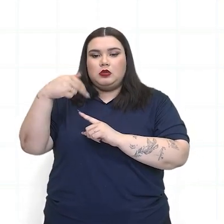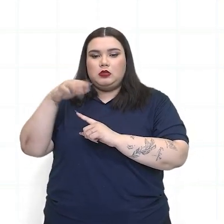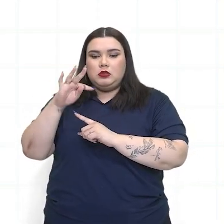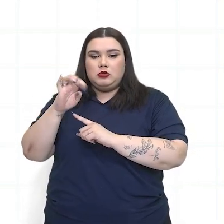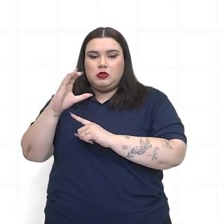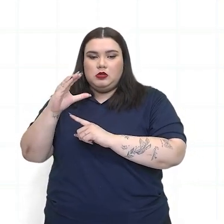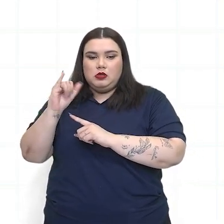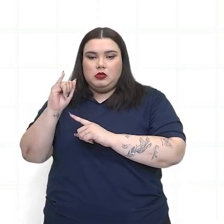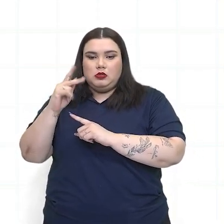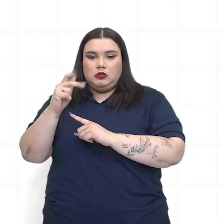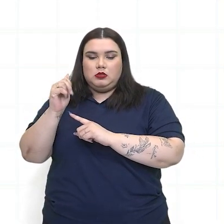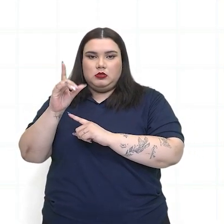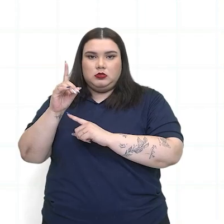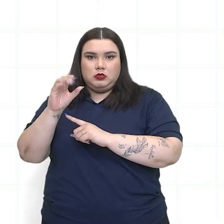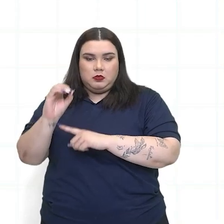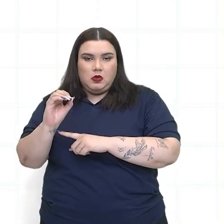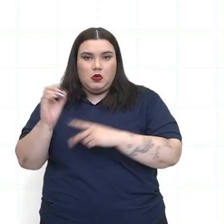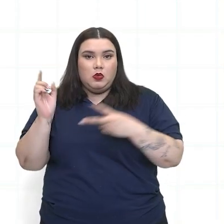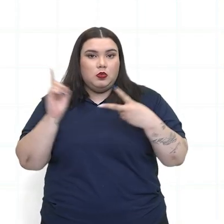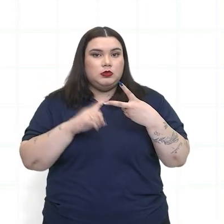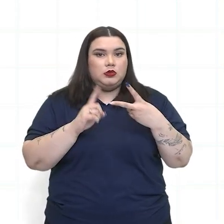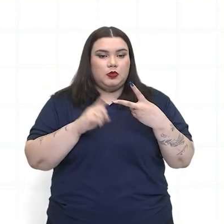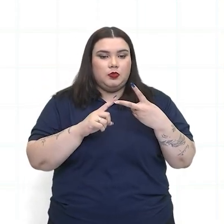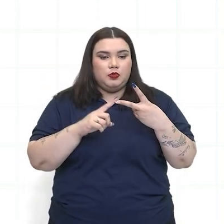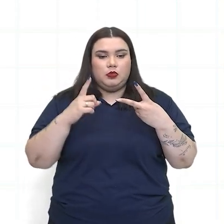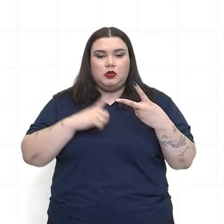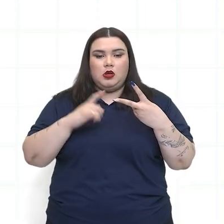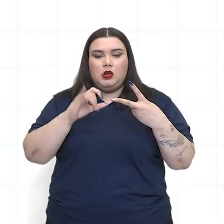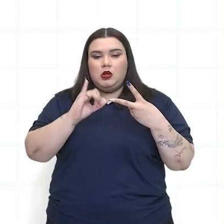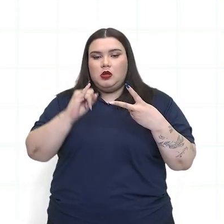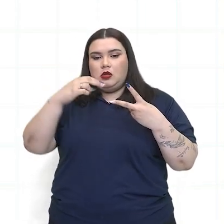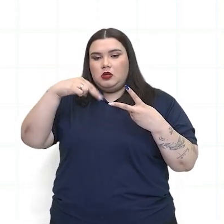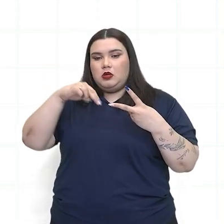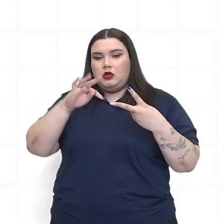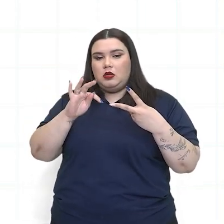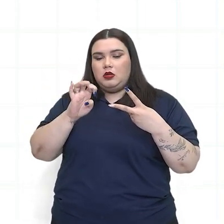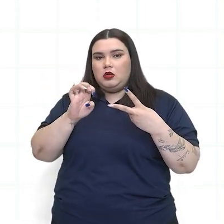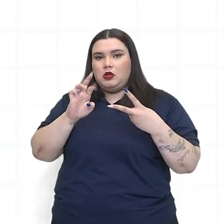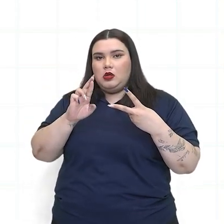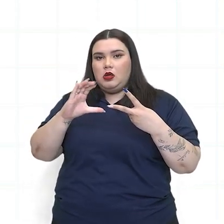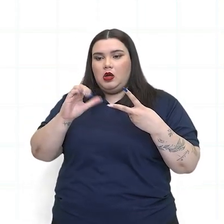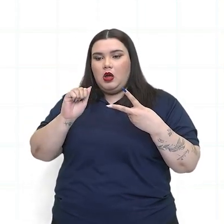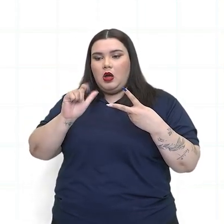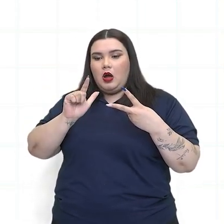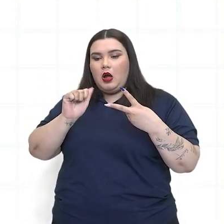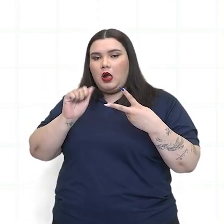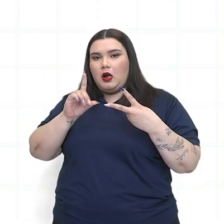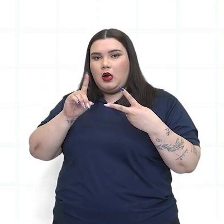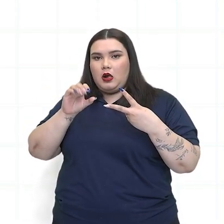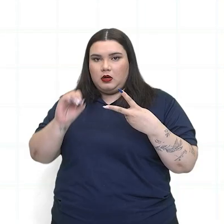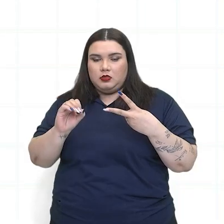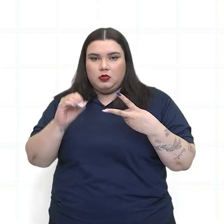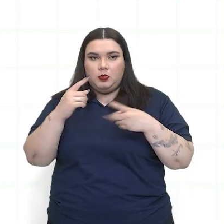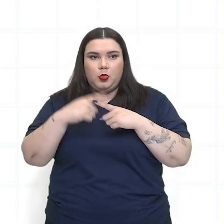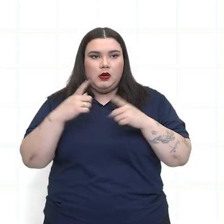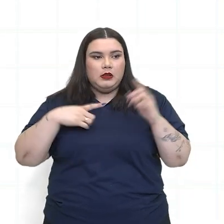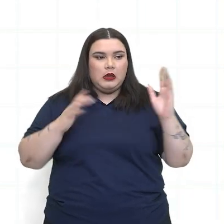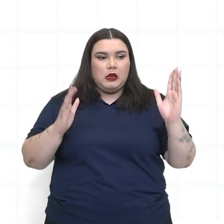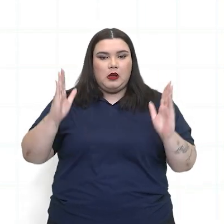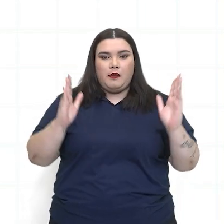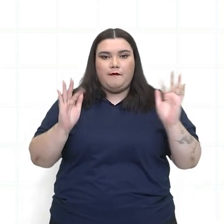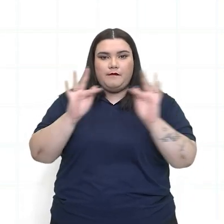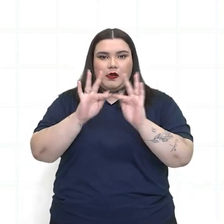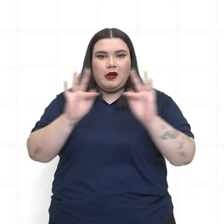segundo adjunto adverbial está intercalado, está no meio da frase, certo? Eu poderia dizer